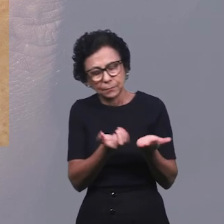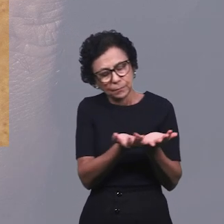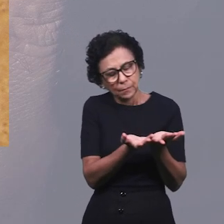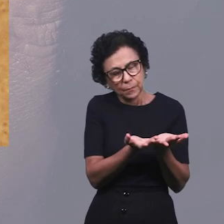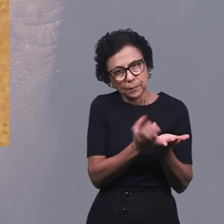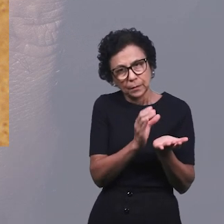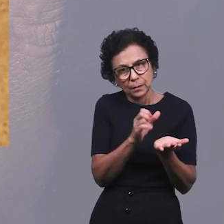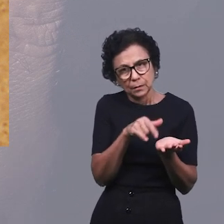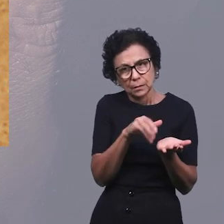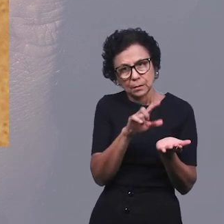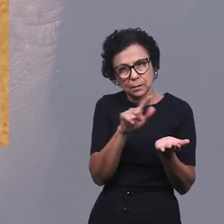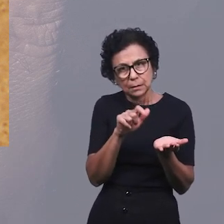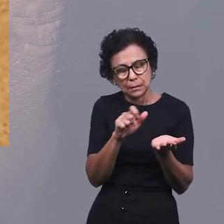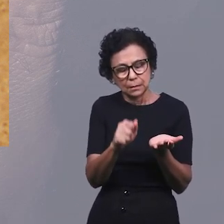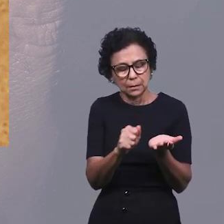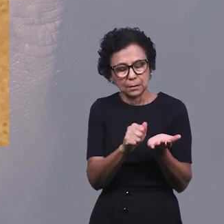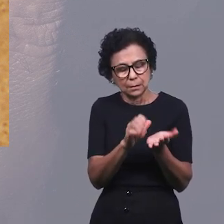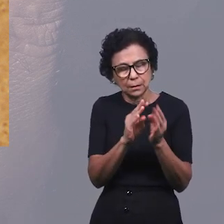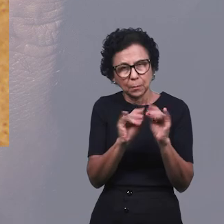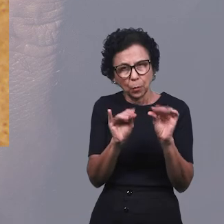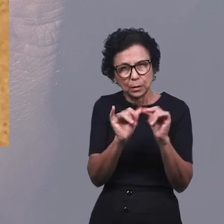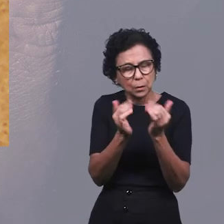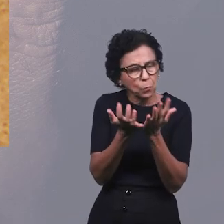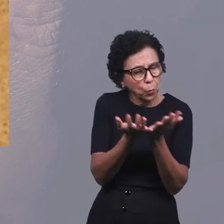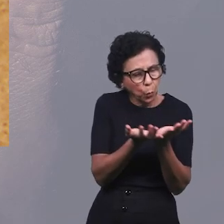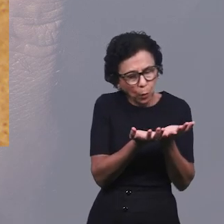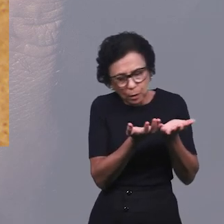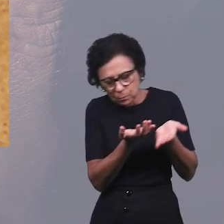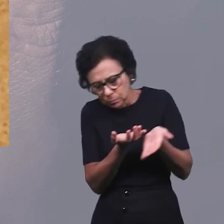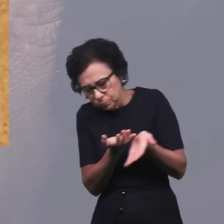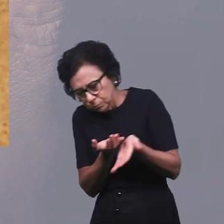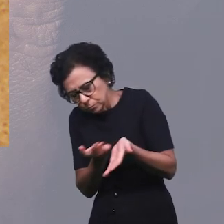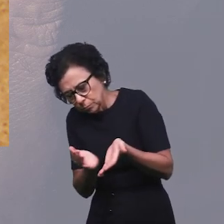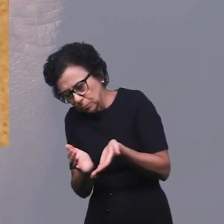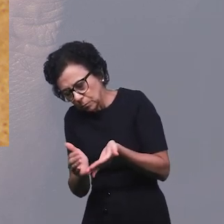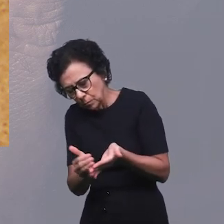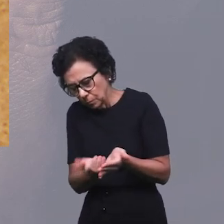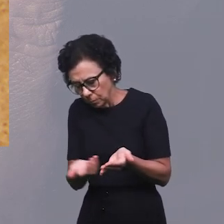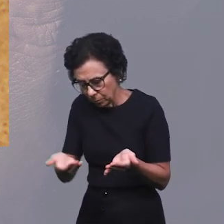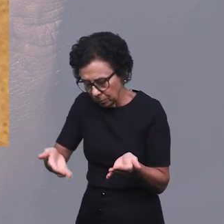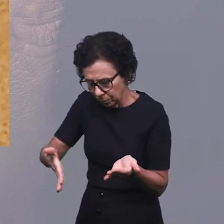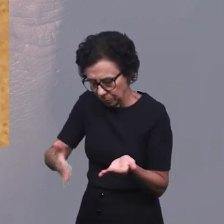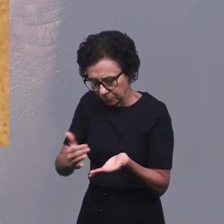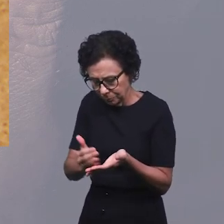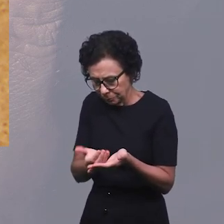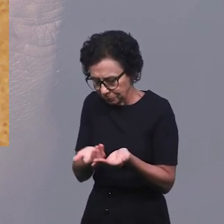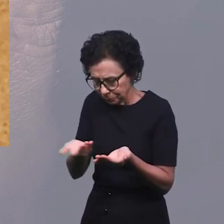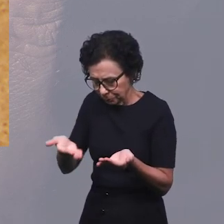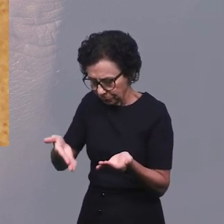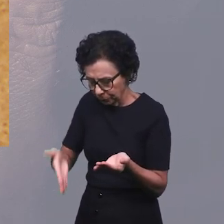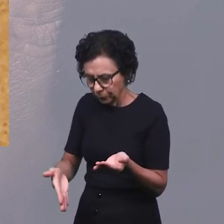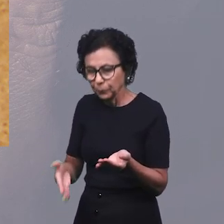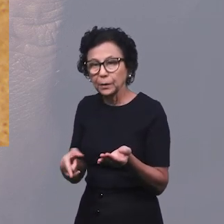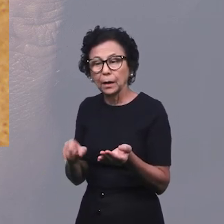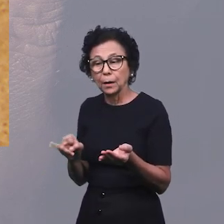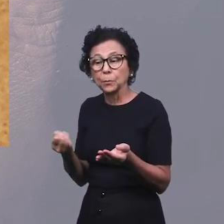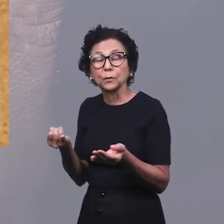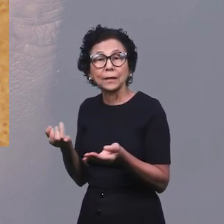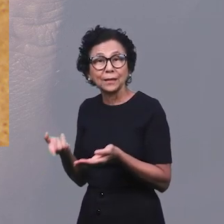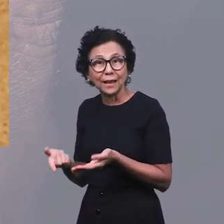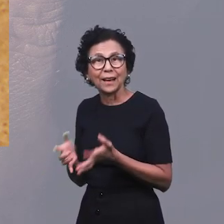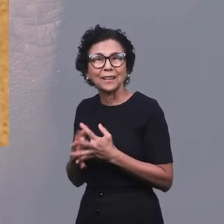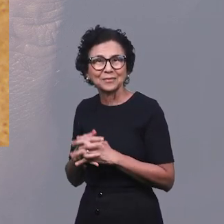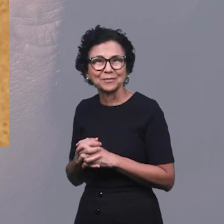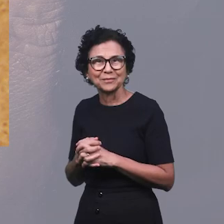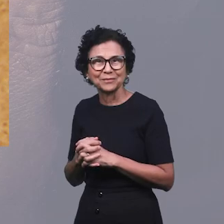serem aproveitadas, né? Ou aproveitadas. Pois falam de quê? Falam da condição do crente de ser uma